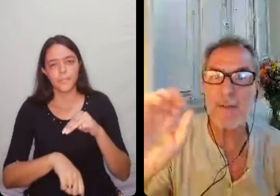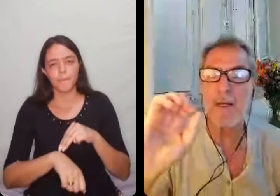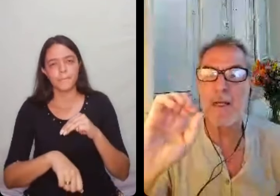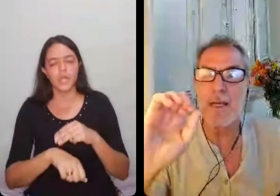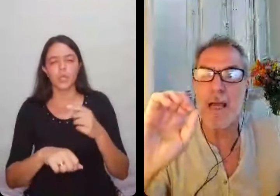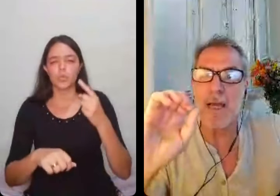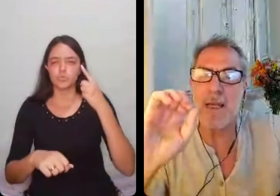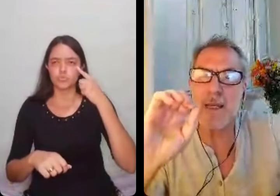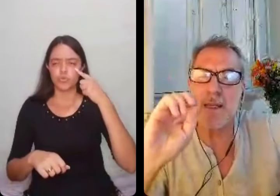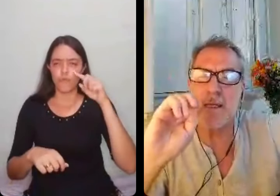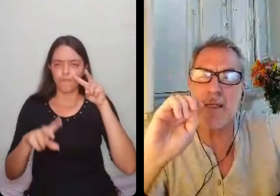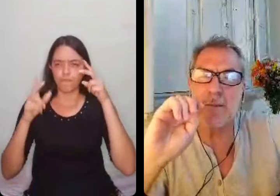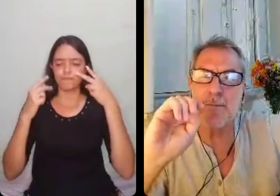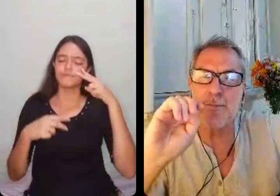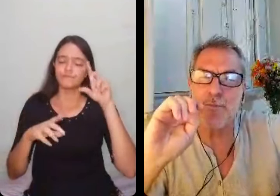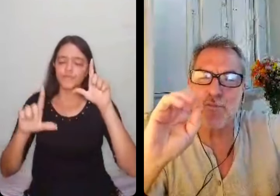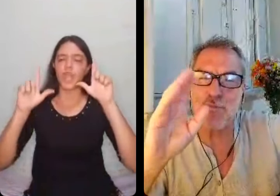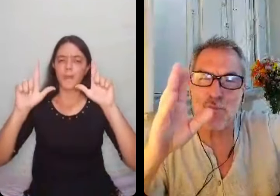mais... E aí,